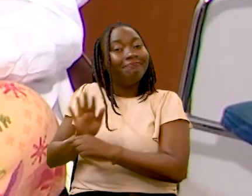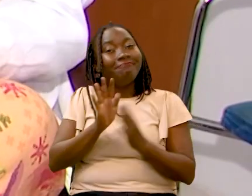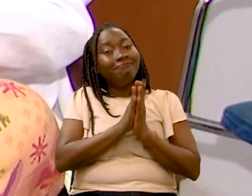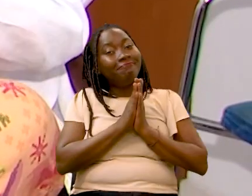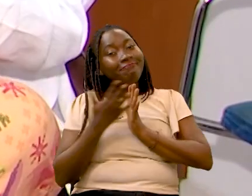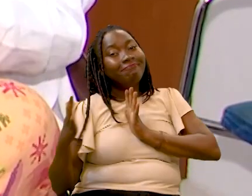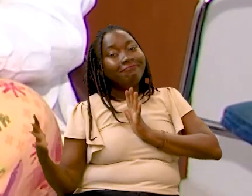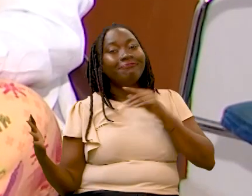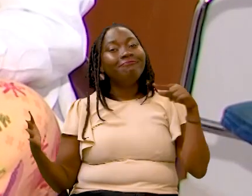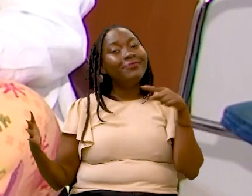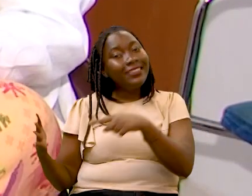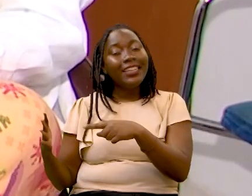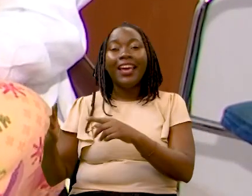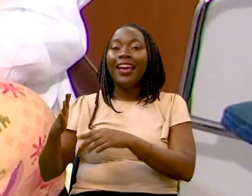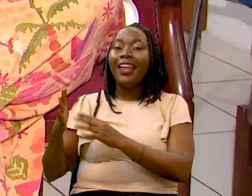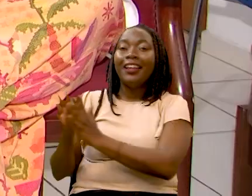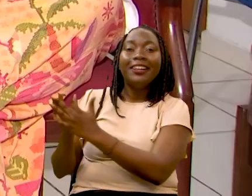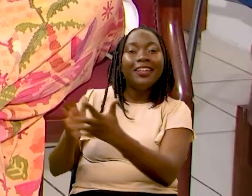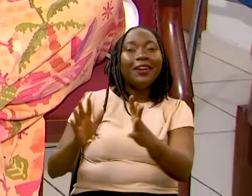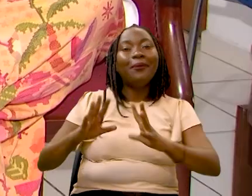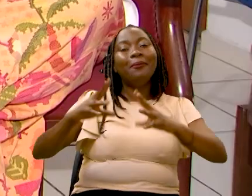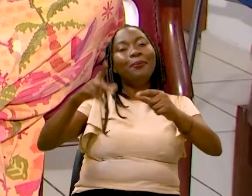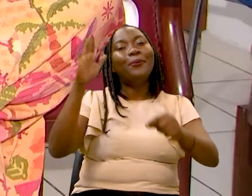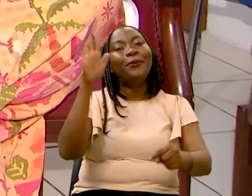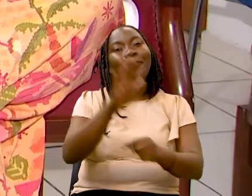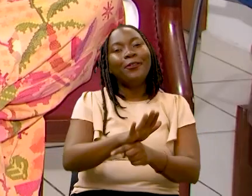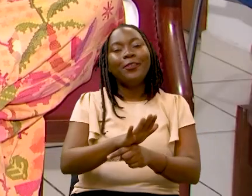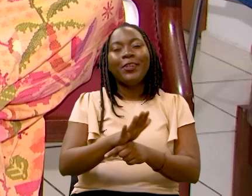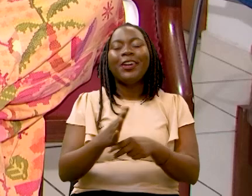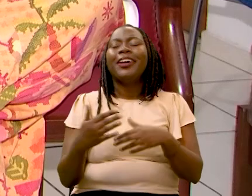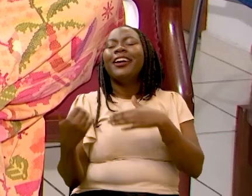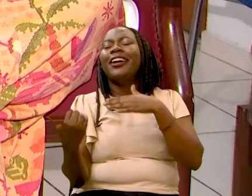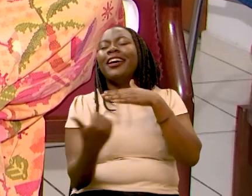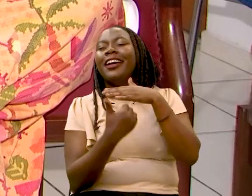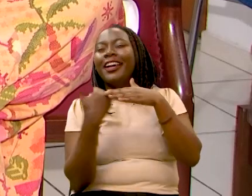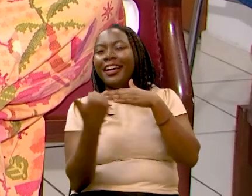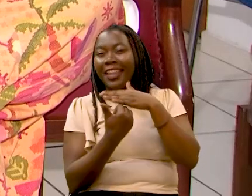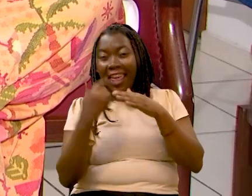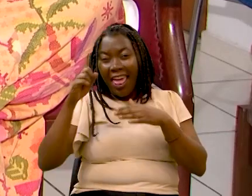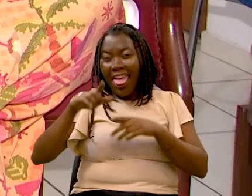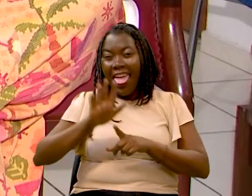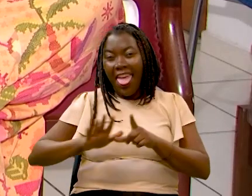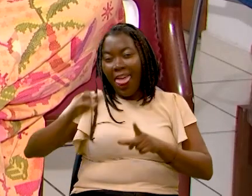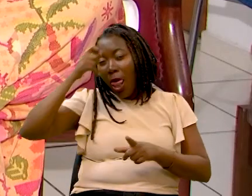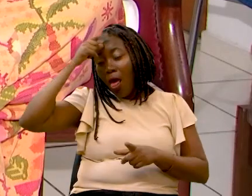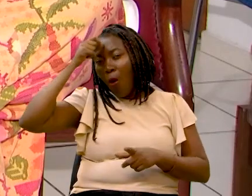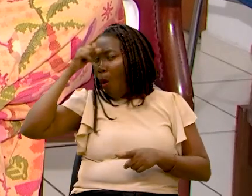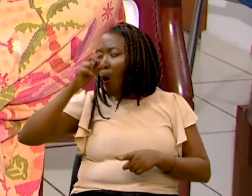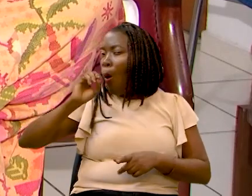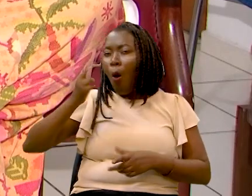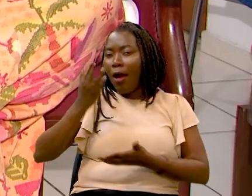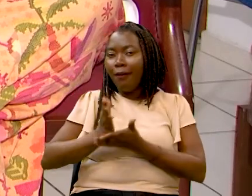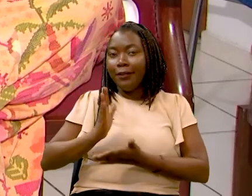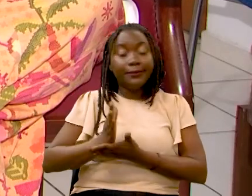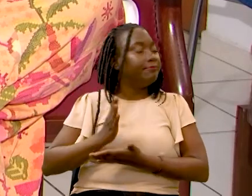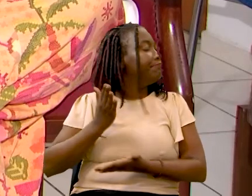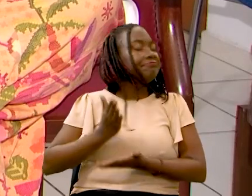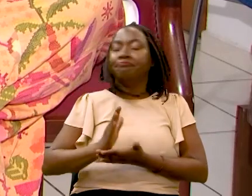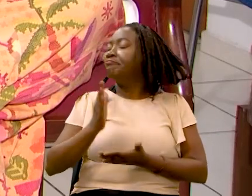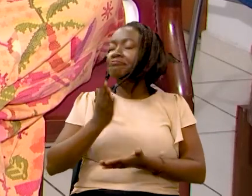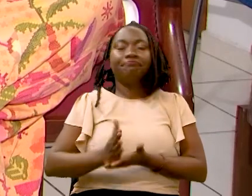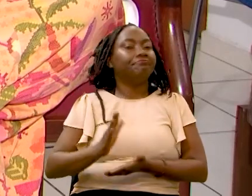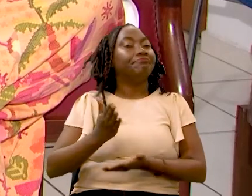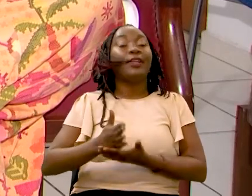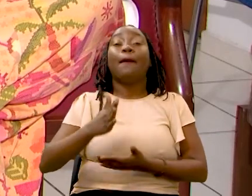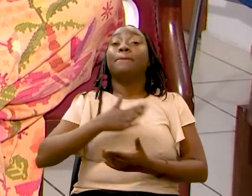reverberar nela e reverberar no mundo. E assim foi. Então, mas nesse campo corporativo era na área cultural ou não tinha nada a ver?